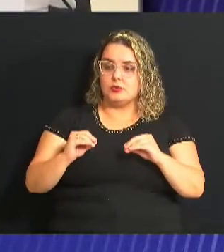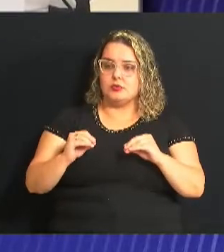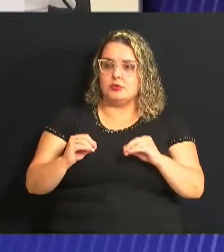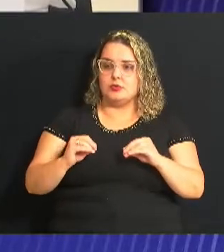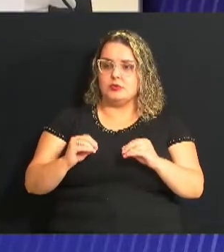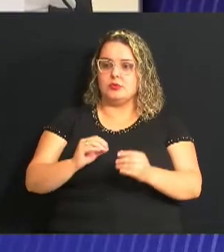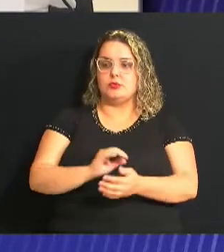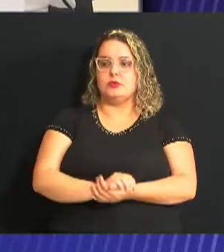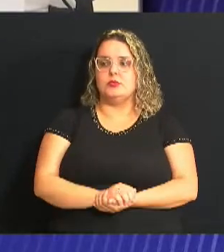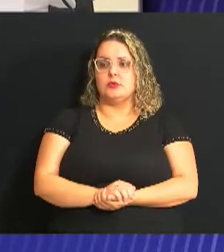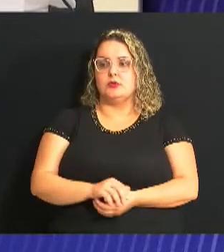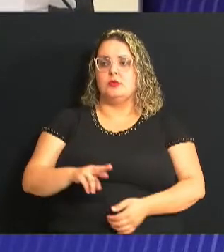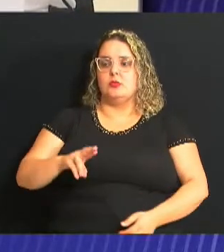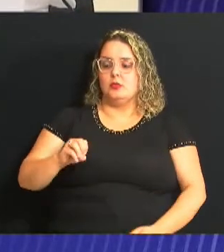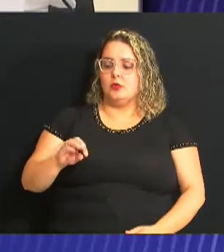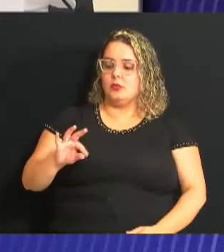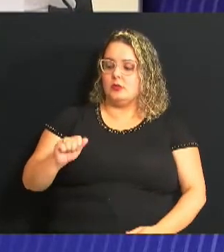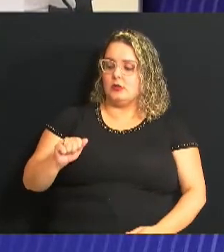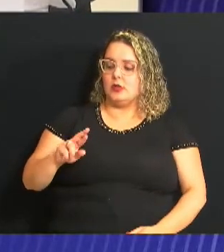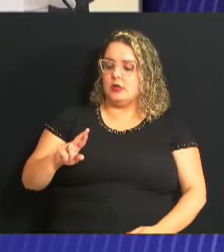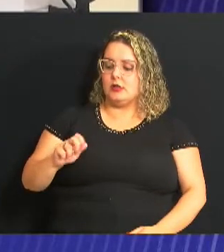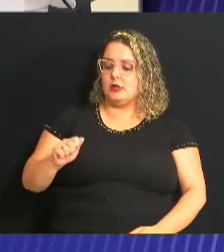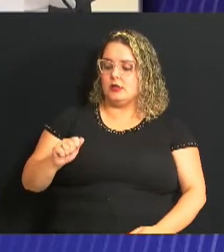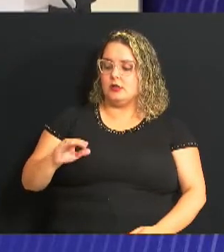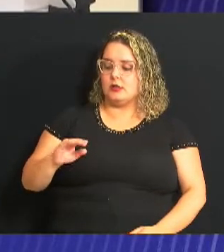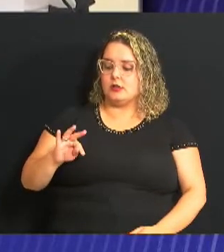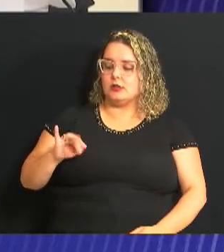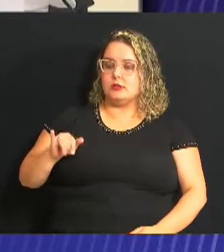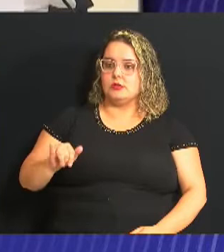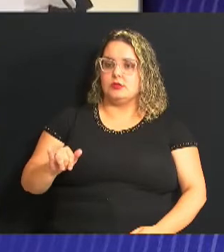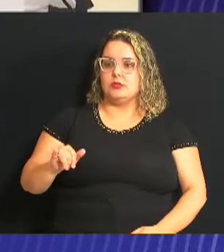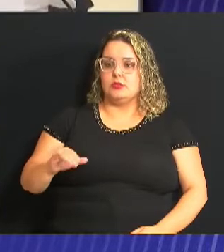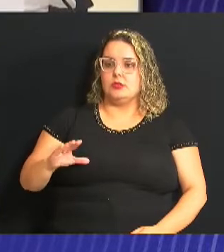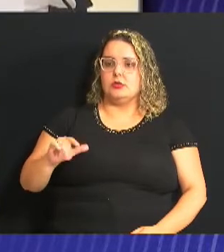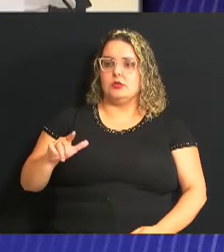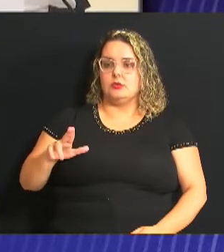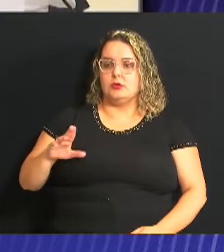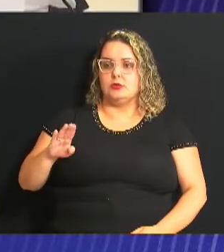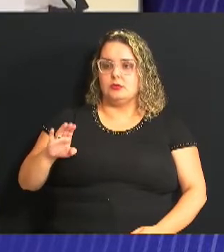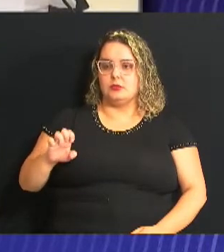o Rotaract, Clube de Campinas Convivência,